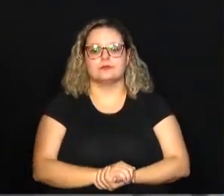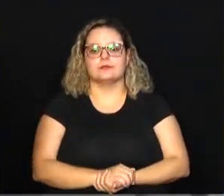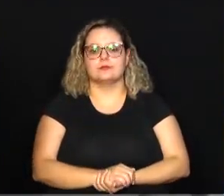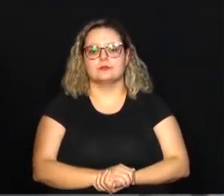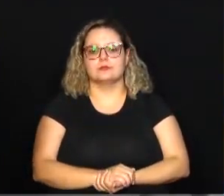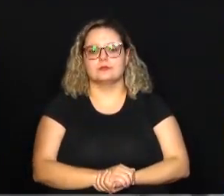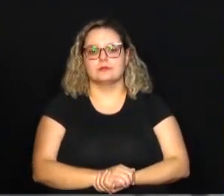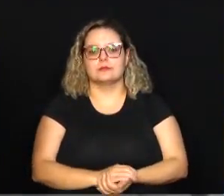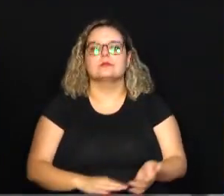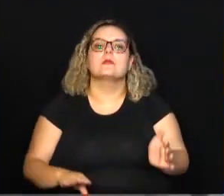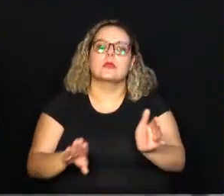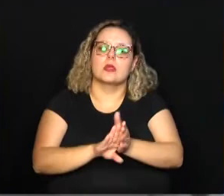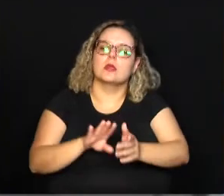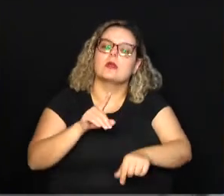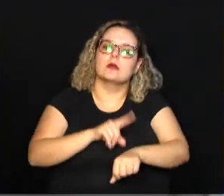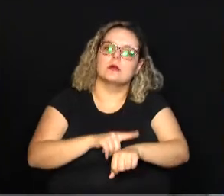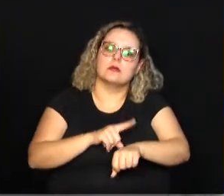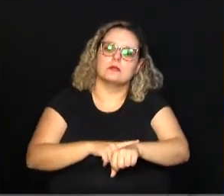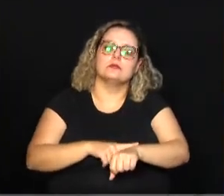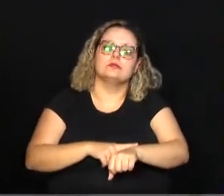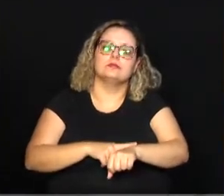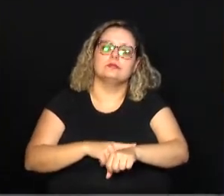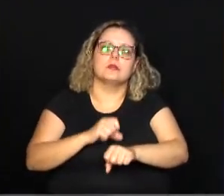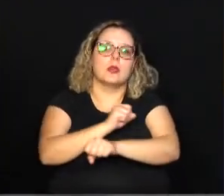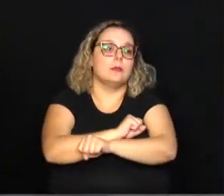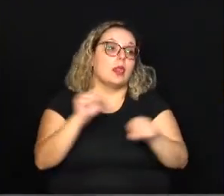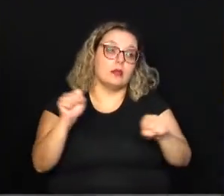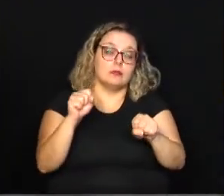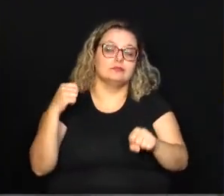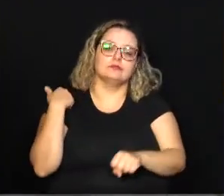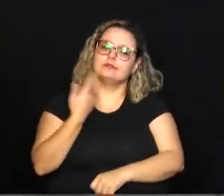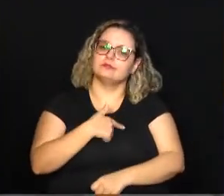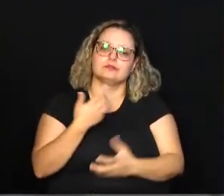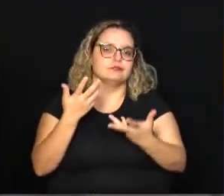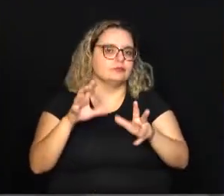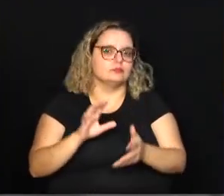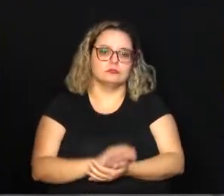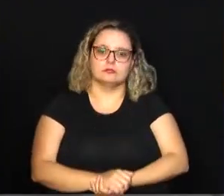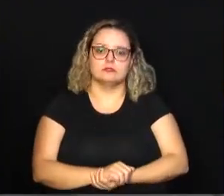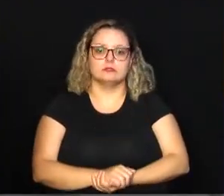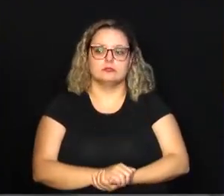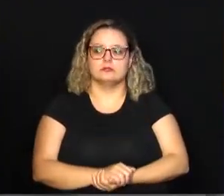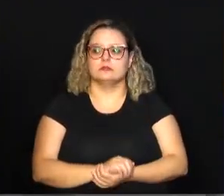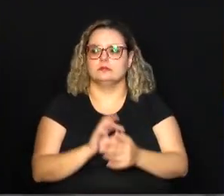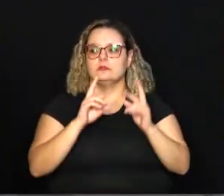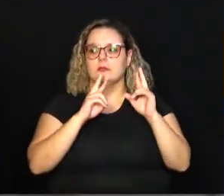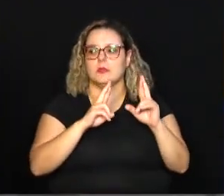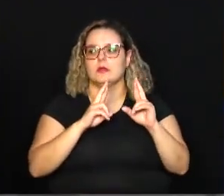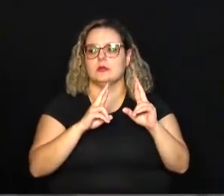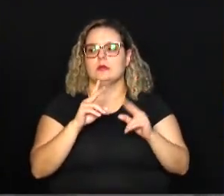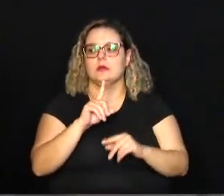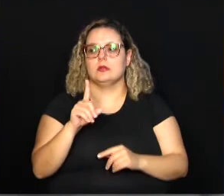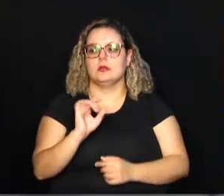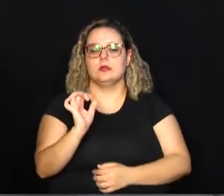vai chegar uma hora que vai acontecer alguma coisa que a gente não quer, né? Espero que não aconteça,